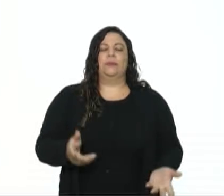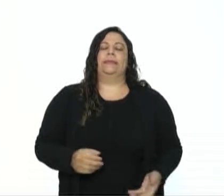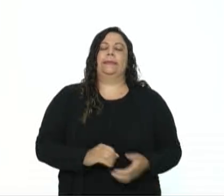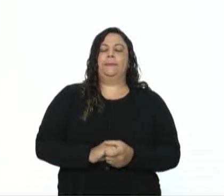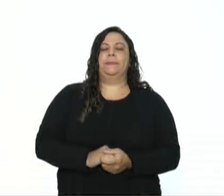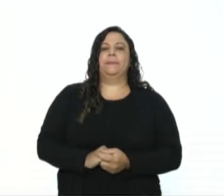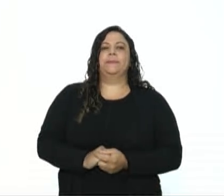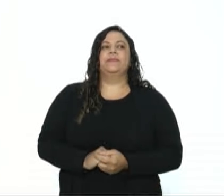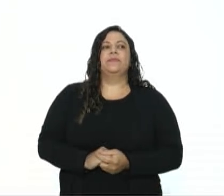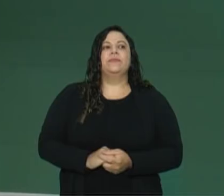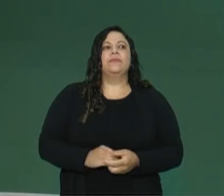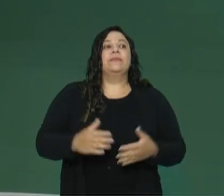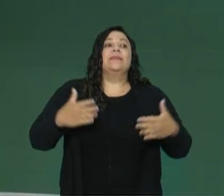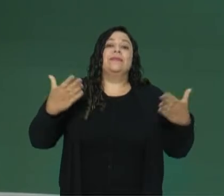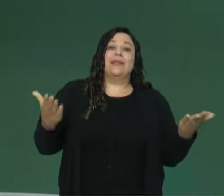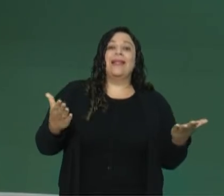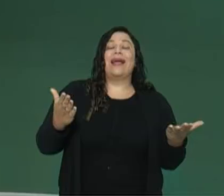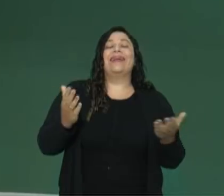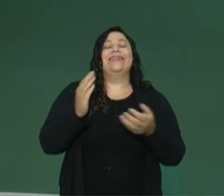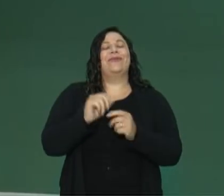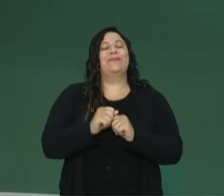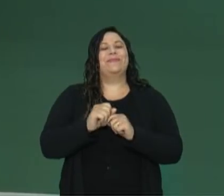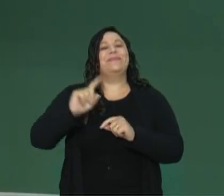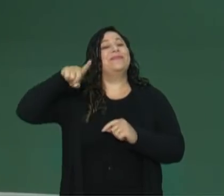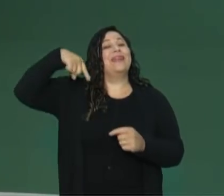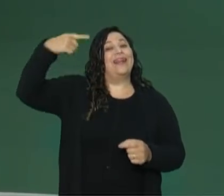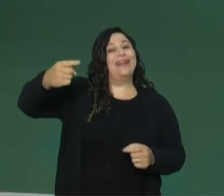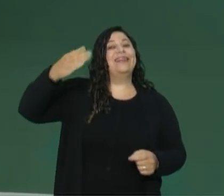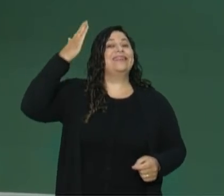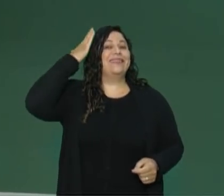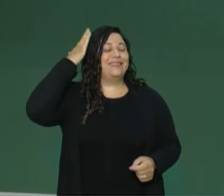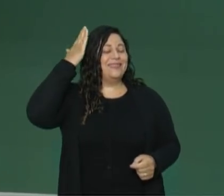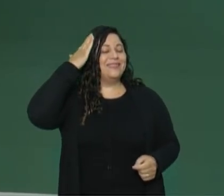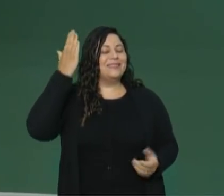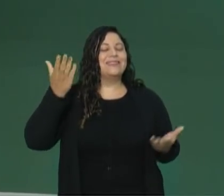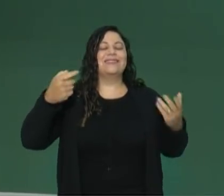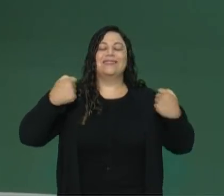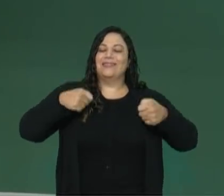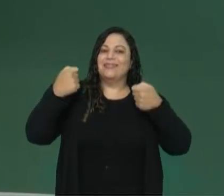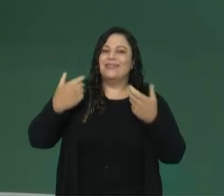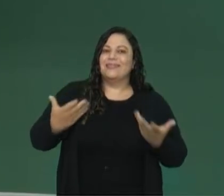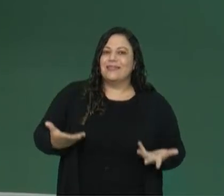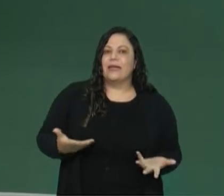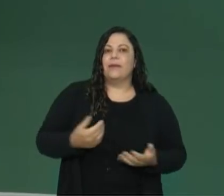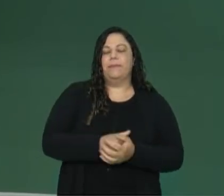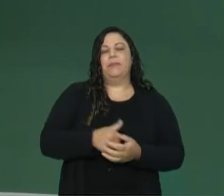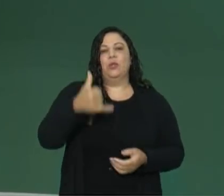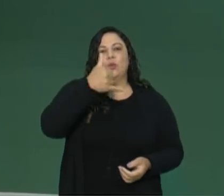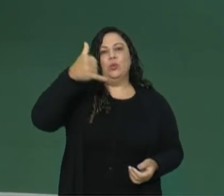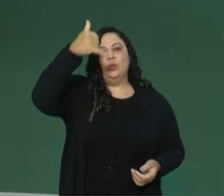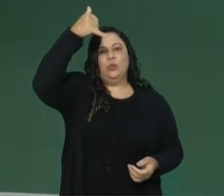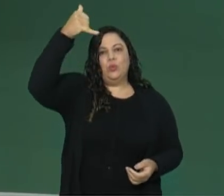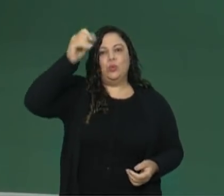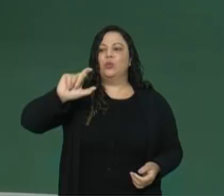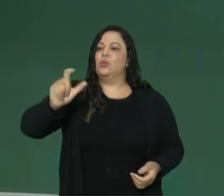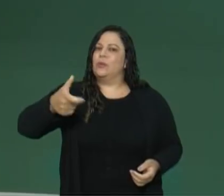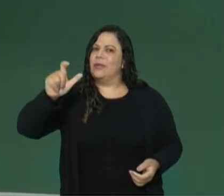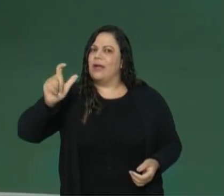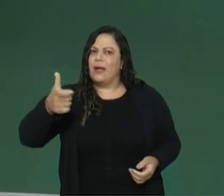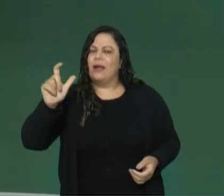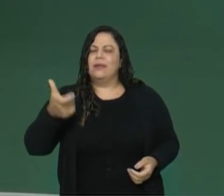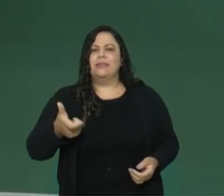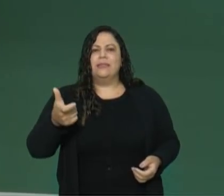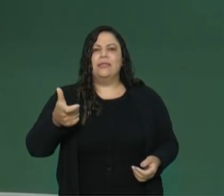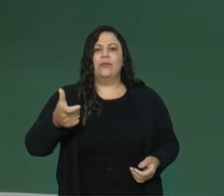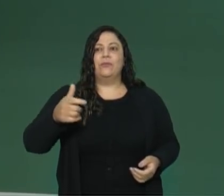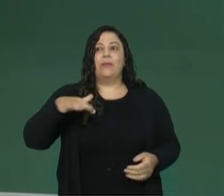serviços, né? Além disso, a gente sabe, eu e você sabemos, que os juros do cartão de crédito são os juros